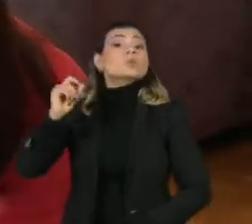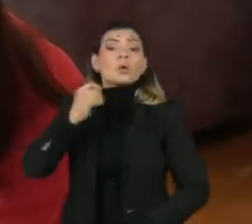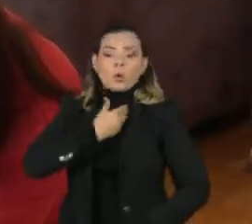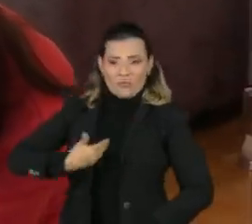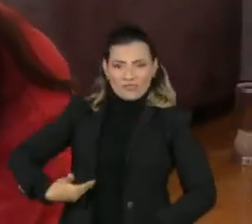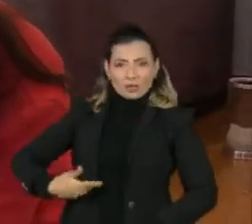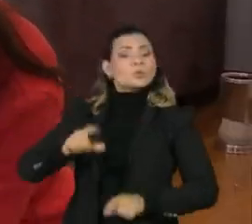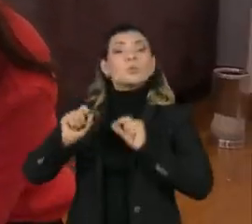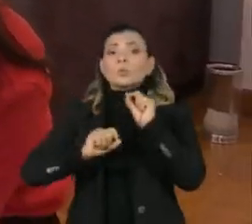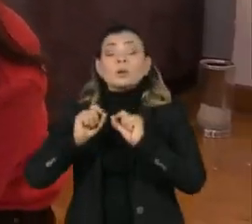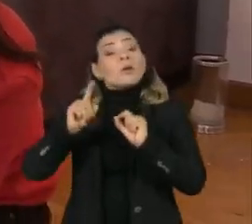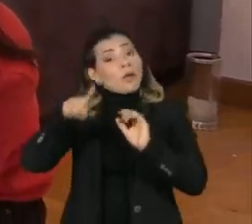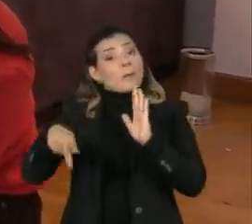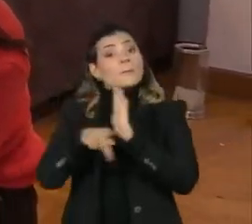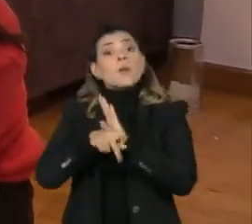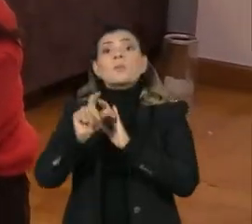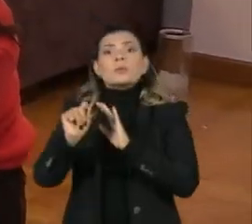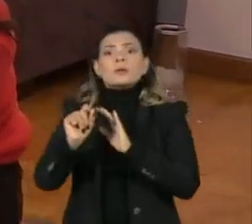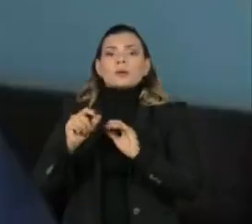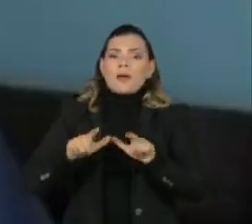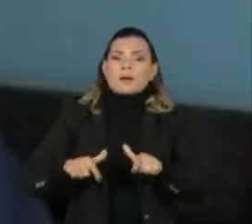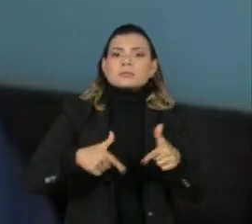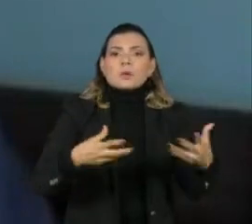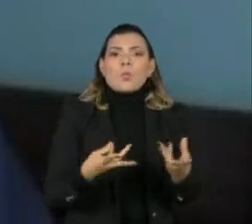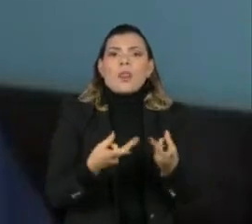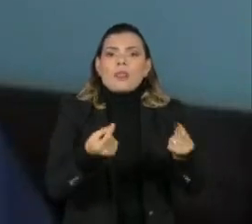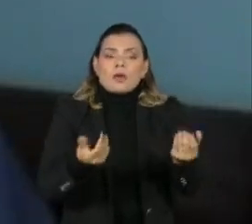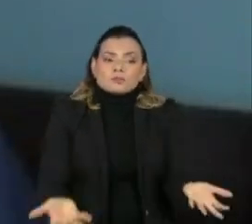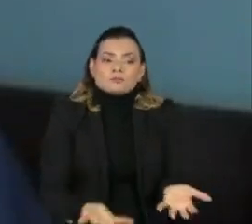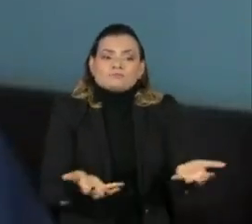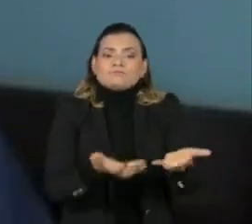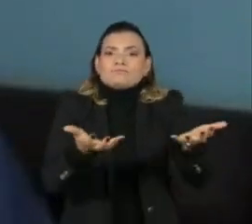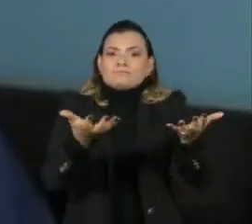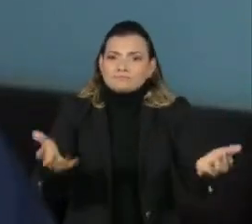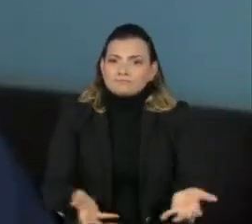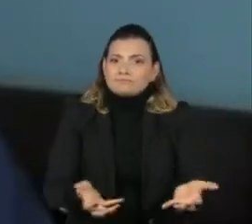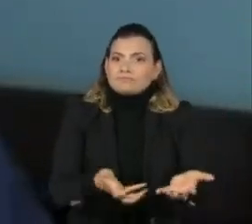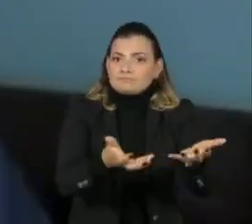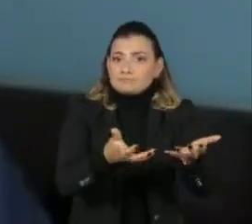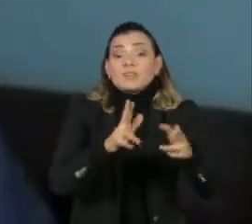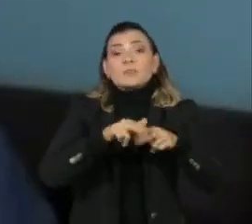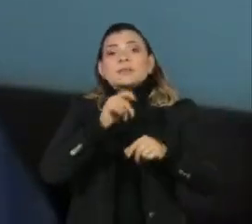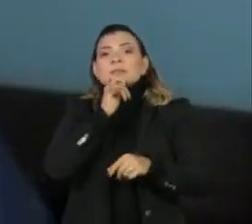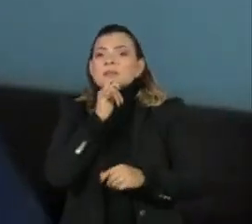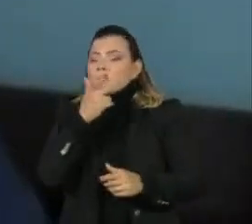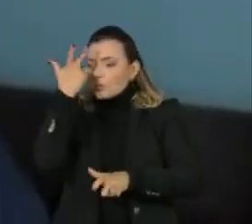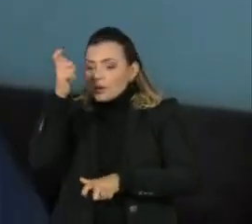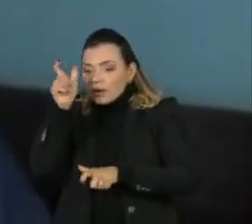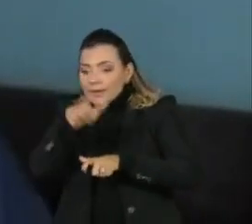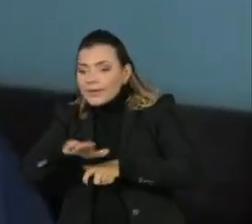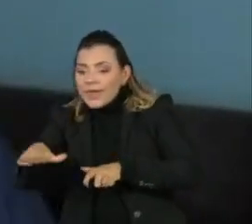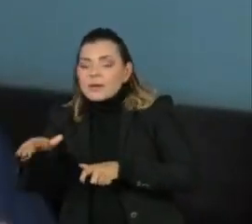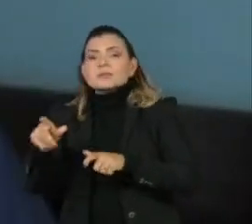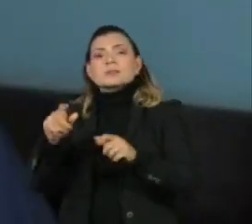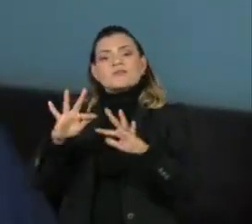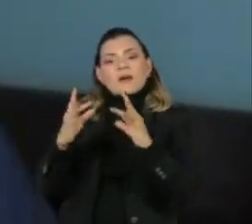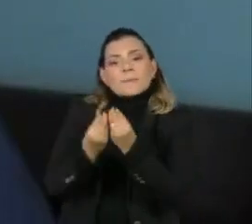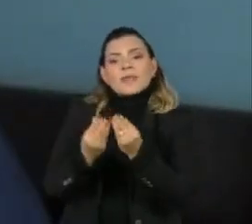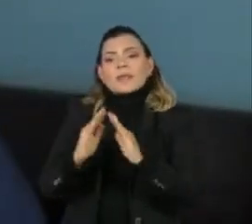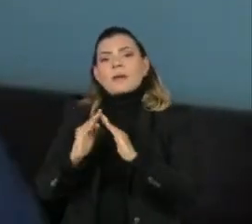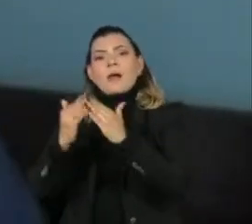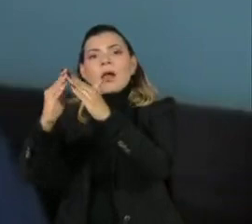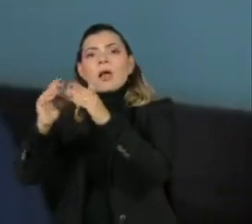necessárias para a prática dessas atividades crianças que estão em locais locais de vulnerabilidade né então